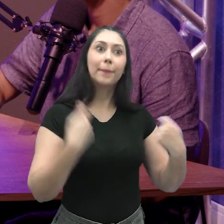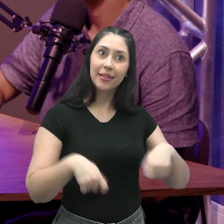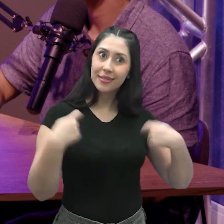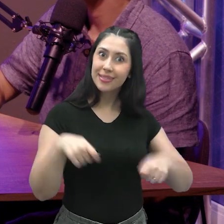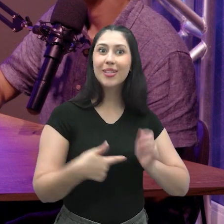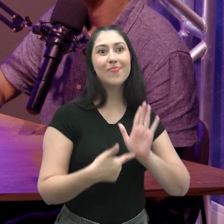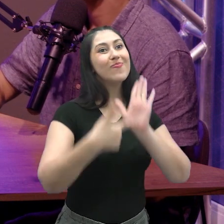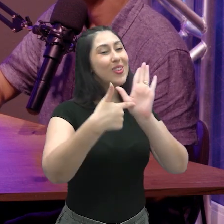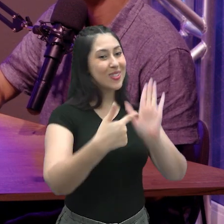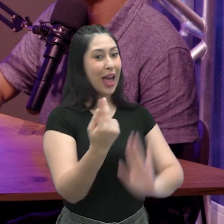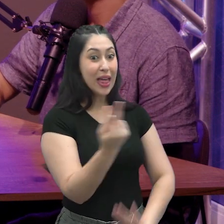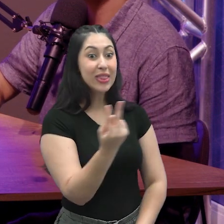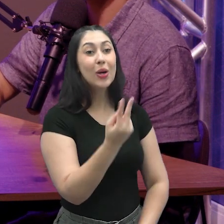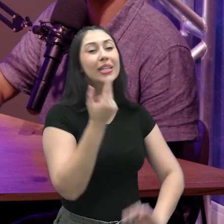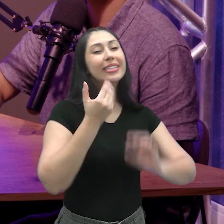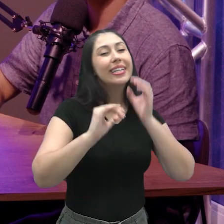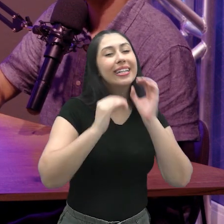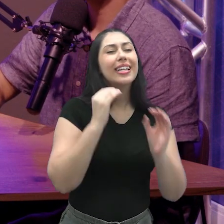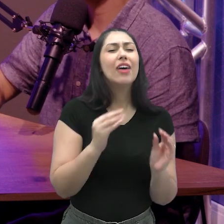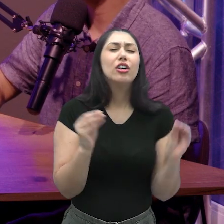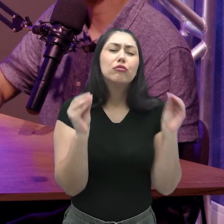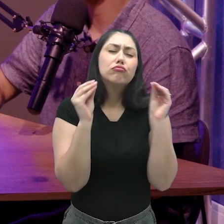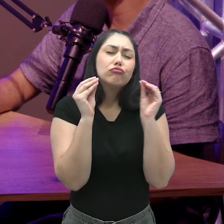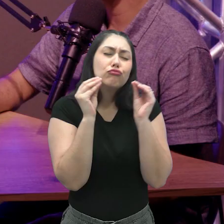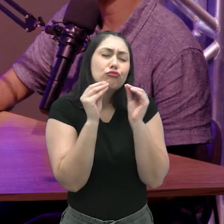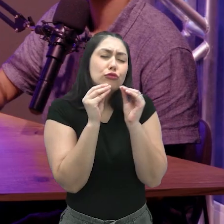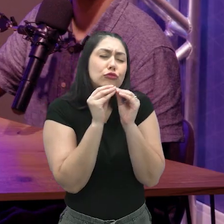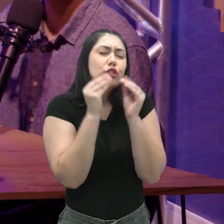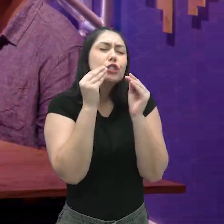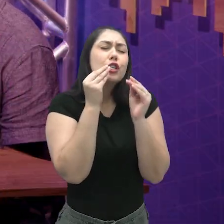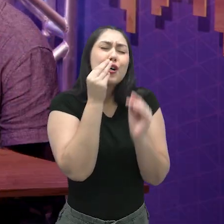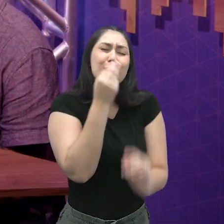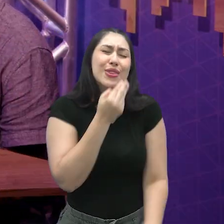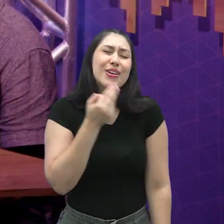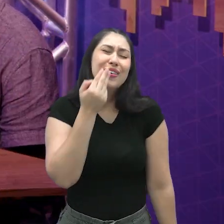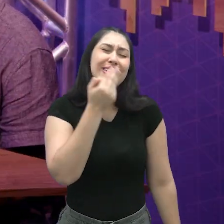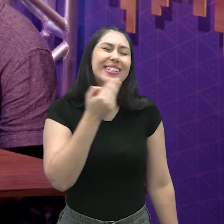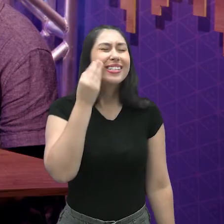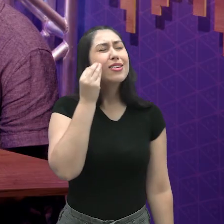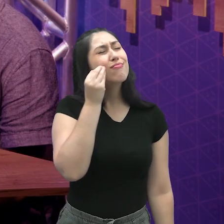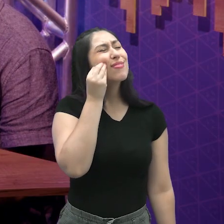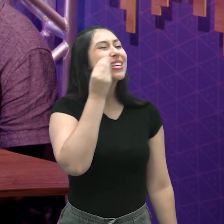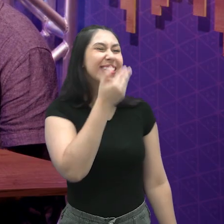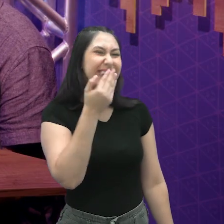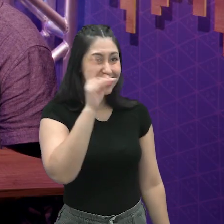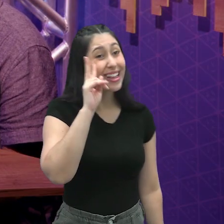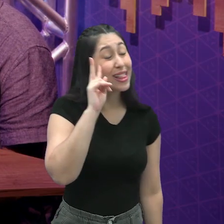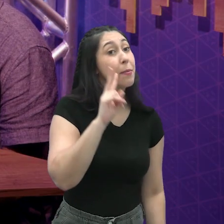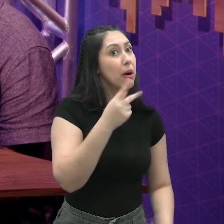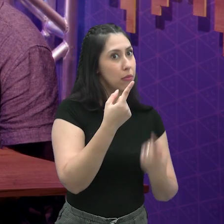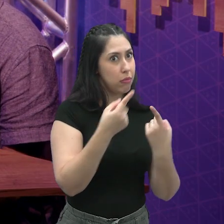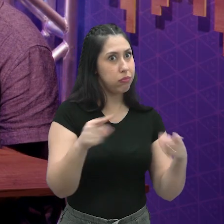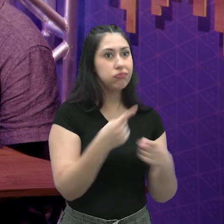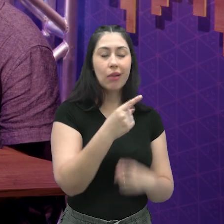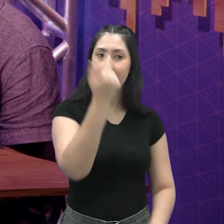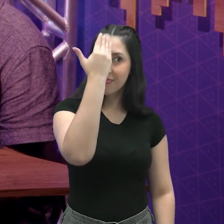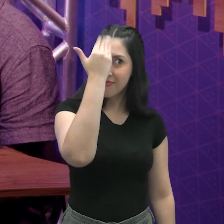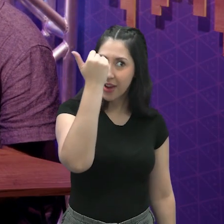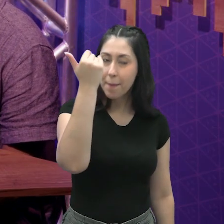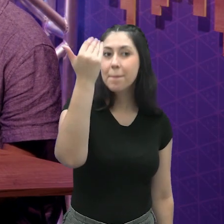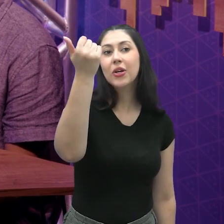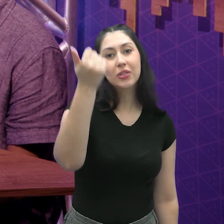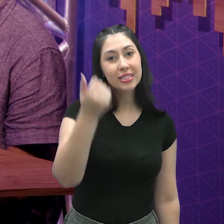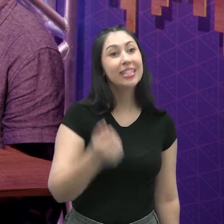pode deixar de citar elas, que cantou nomes Que Beijinho importantíssimos. Doce, né? Que ele tem. Quem não lembra dessa música também, um grande fã sertanejo, conhece